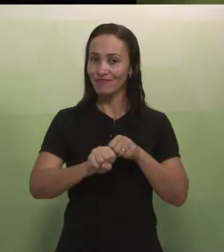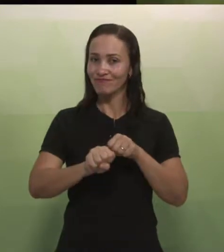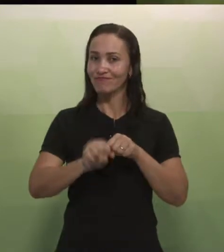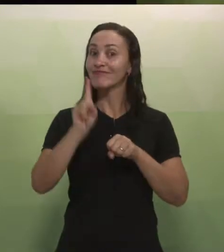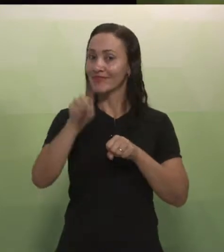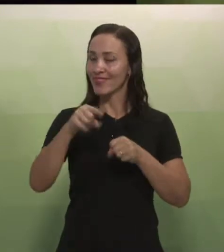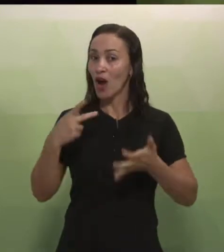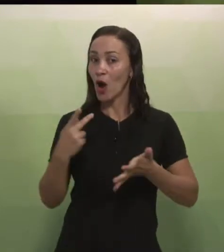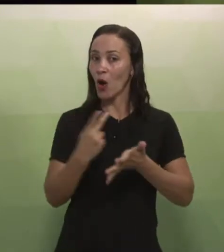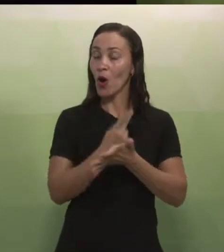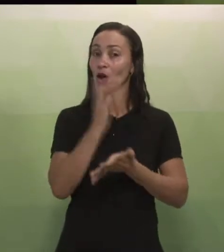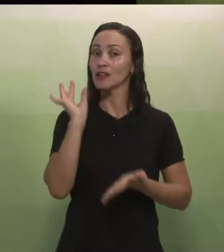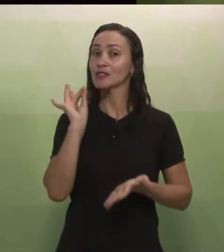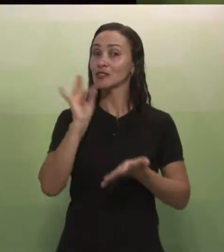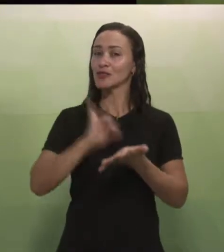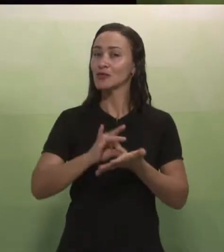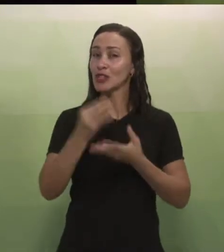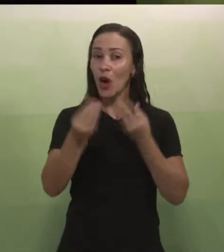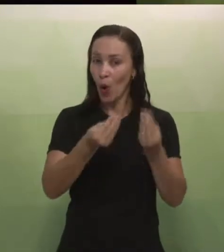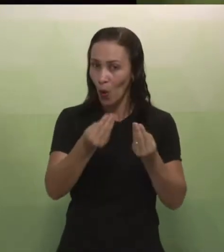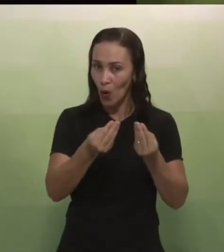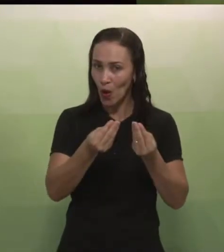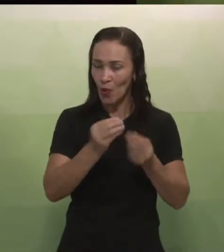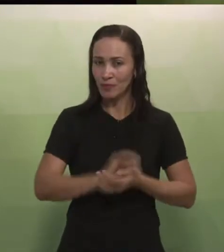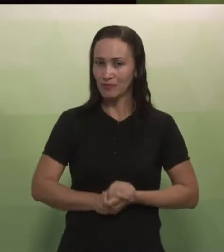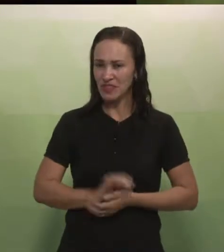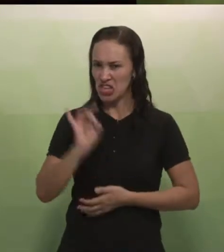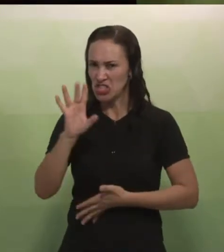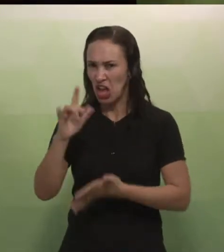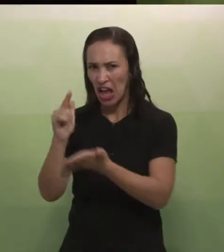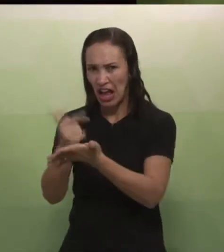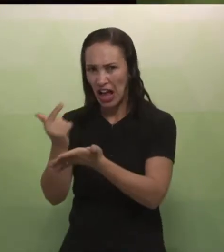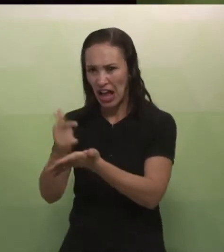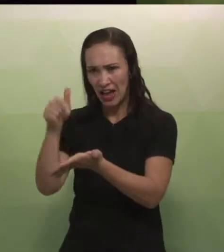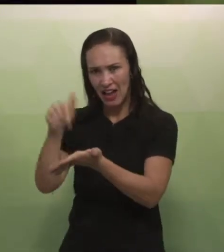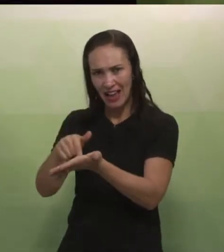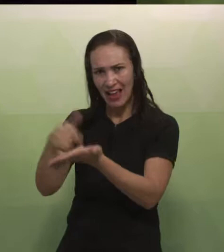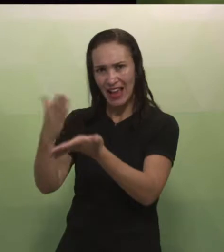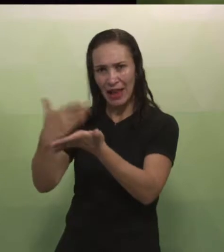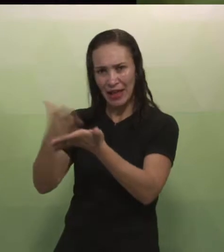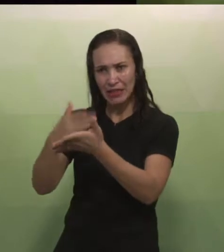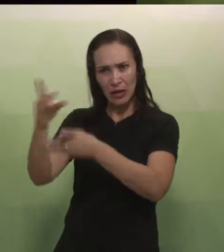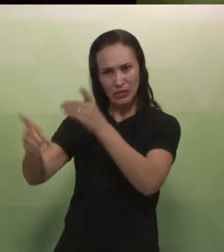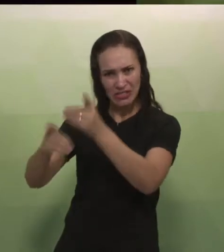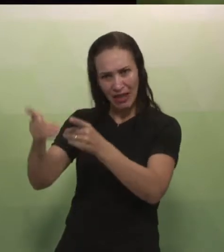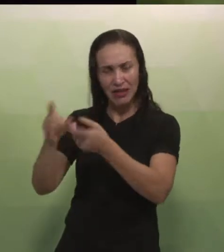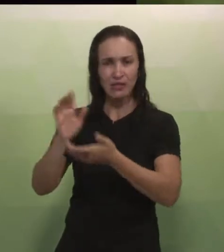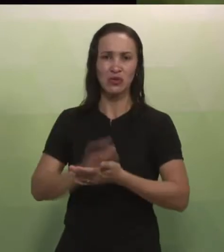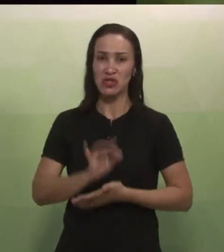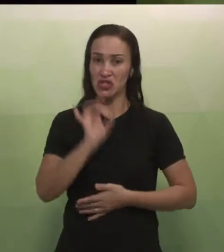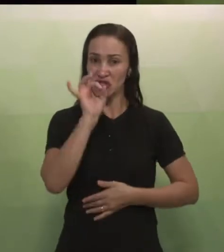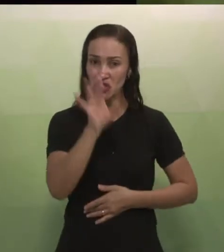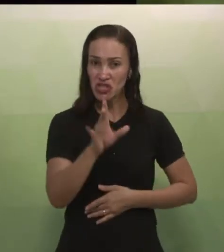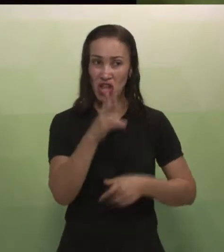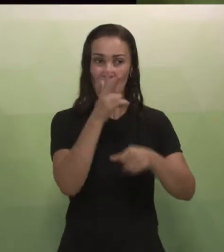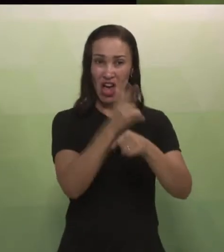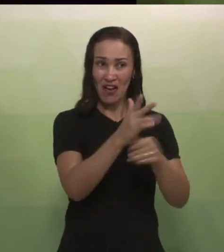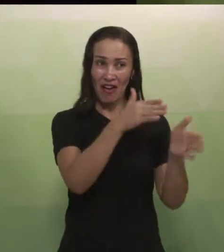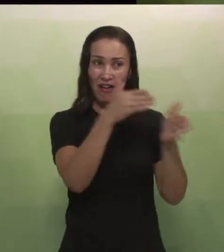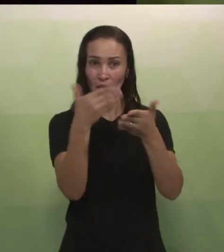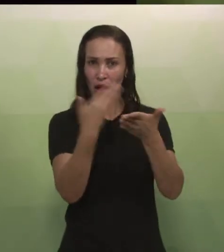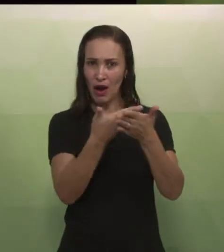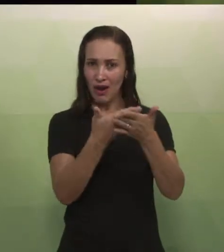efetiva, não se efetiva somente por um caderno didático, por uma videoaula,